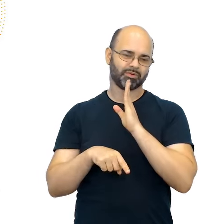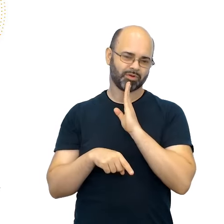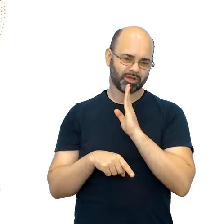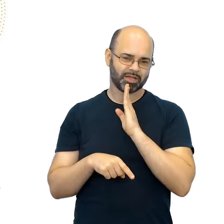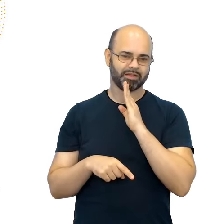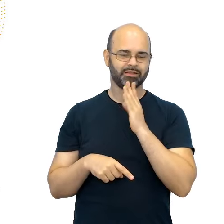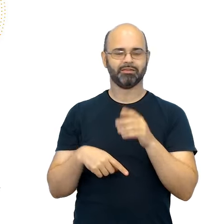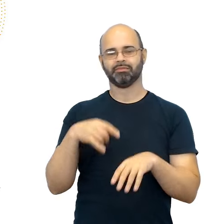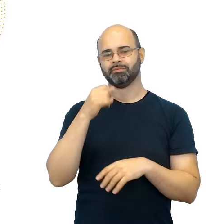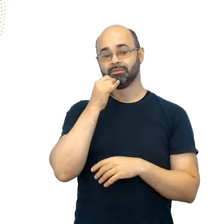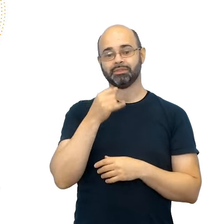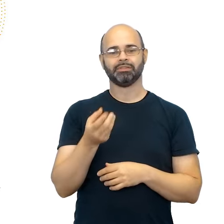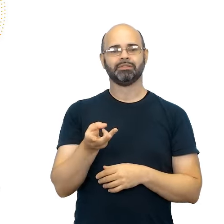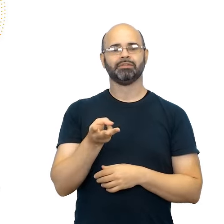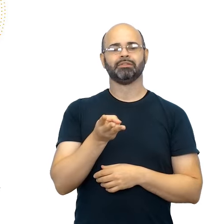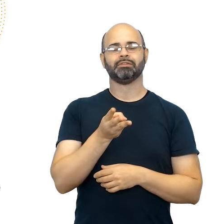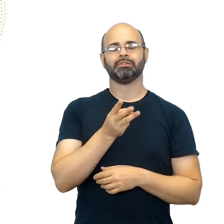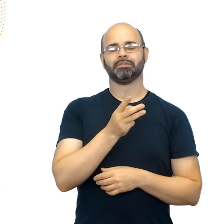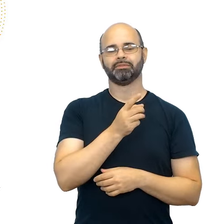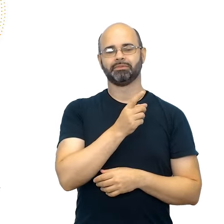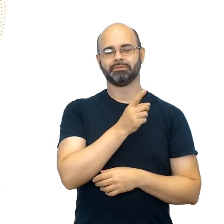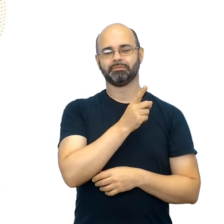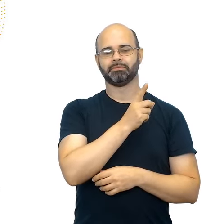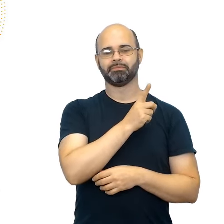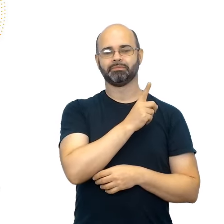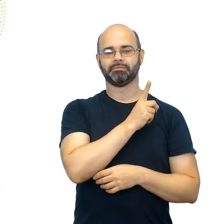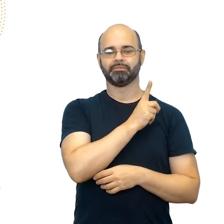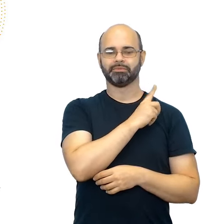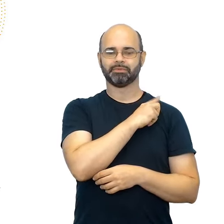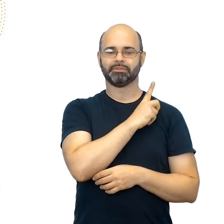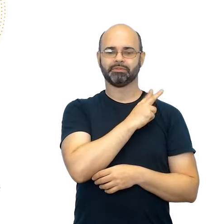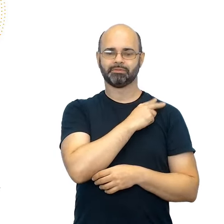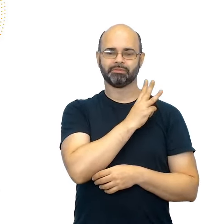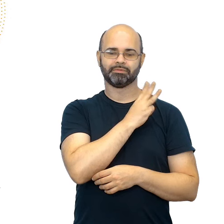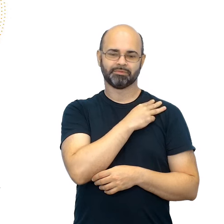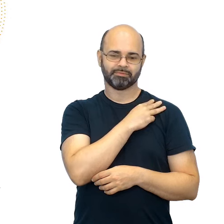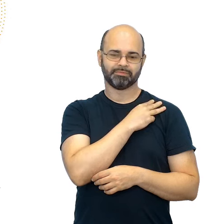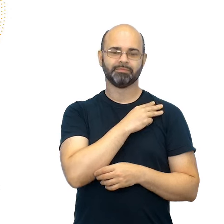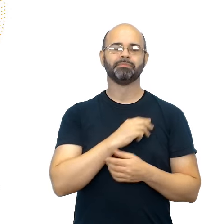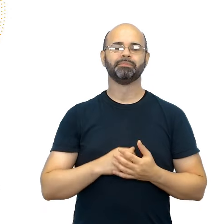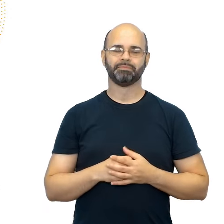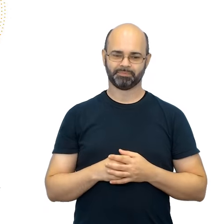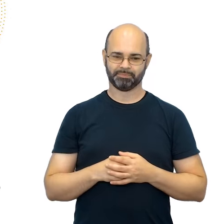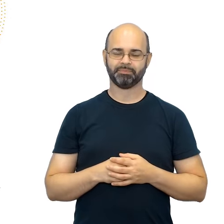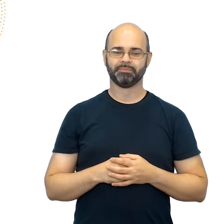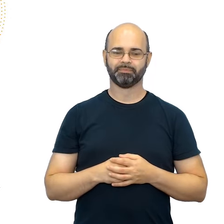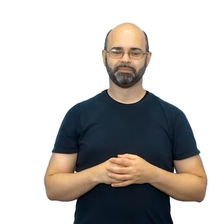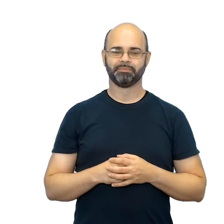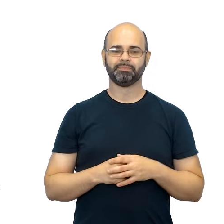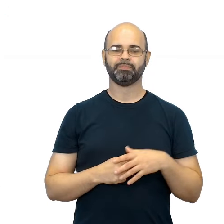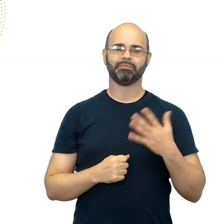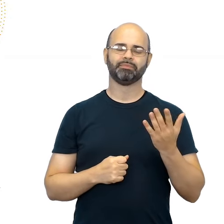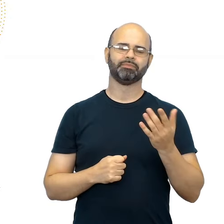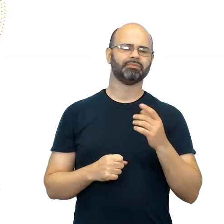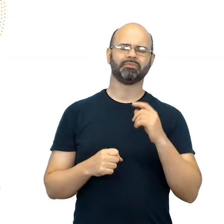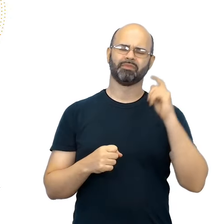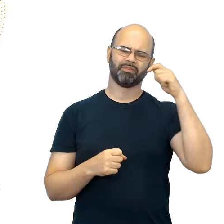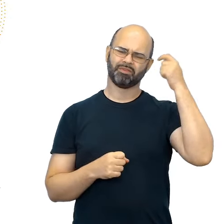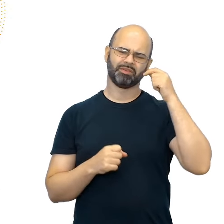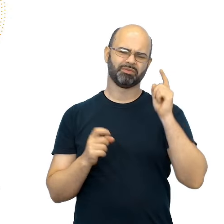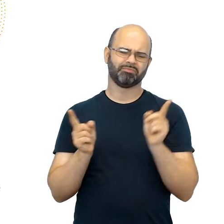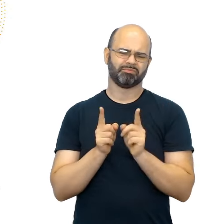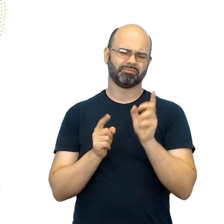série, o Fábio é da segunda série e o Everaldo é da primeira série, tá bom? E aí são vídeos curtos de 5